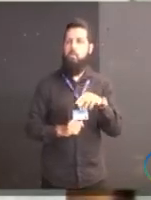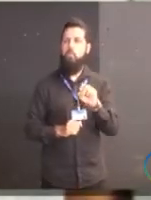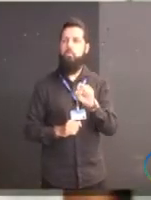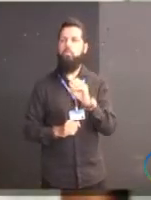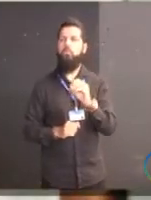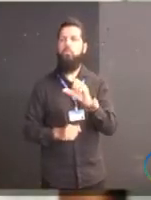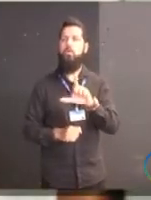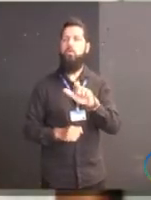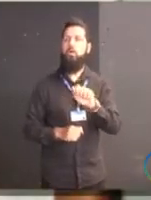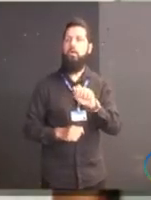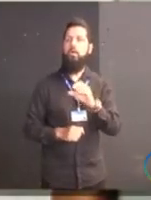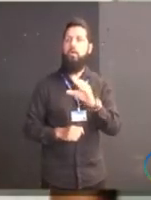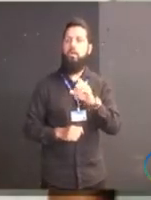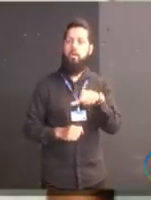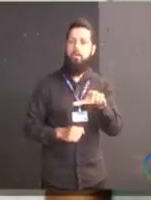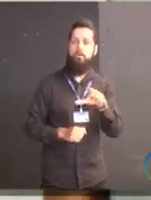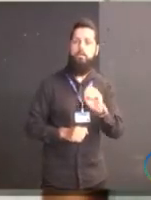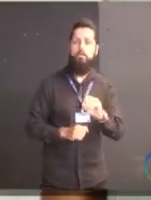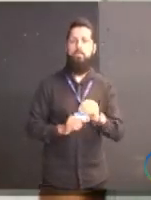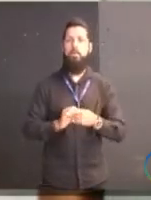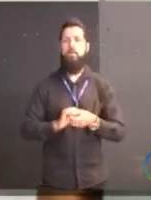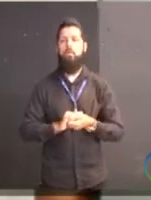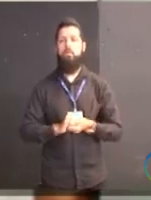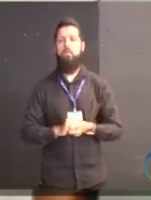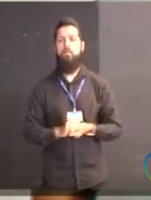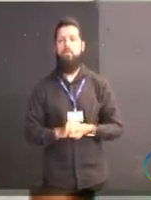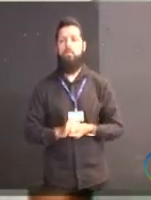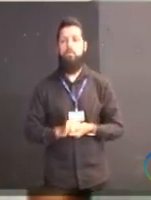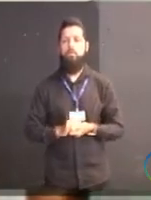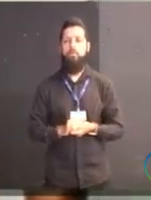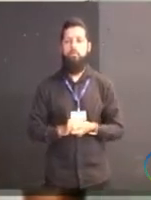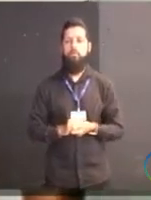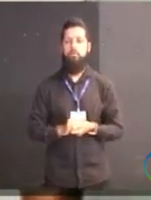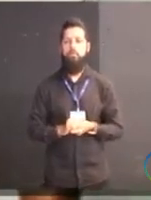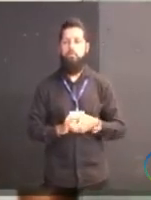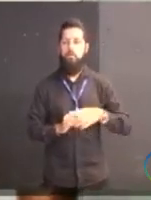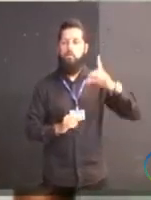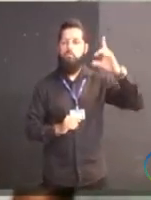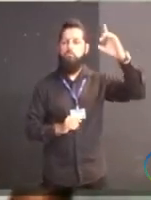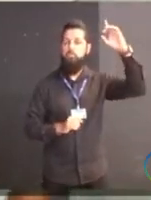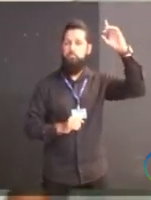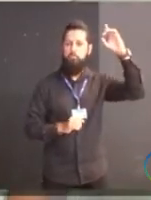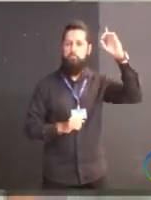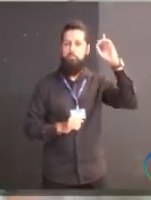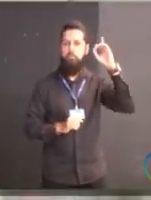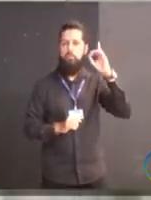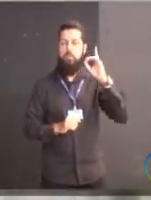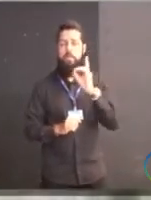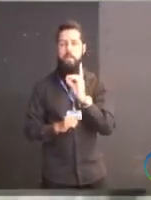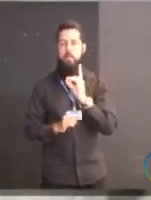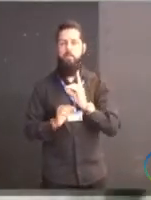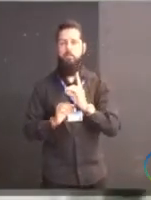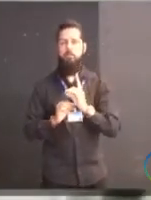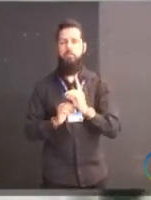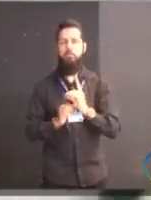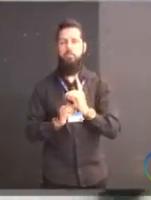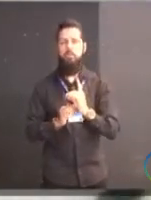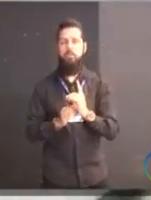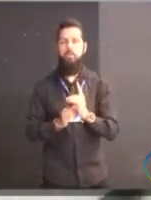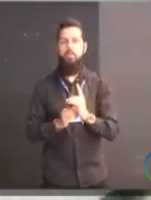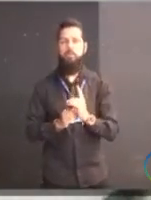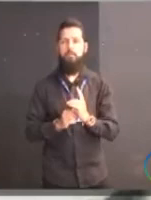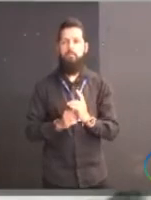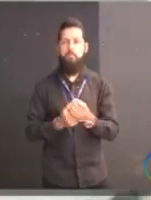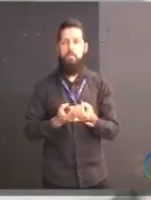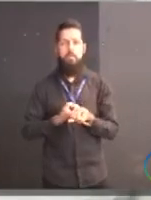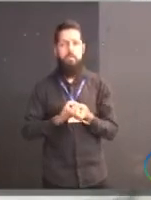é a constelação chamada de Andrômeda. Depois, essa constelação,